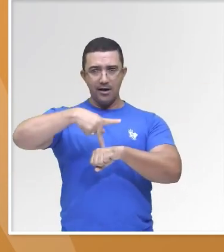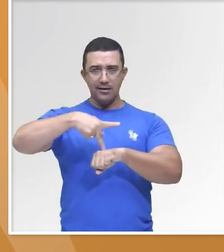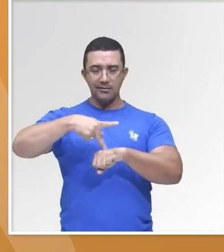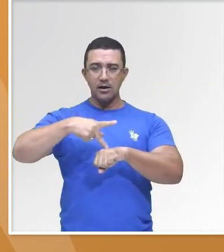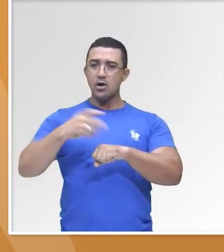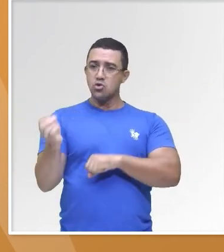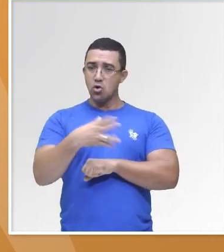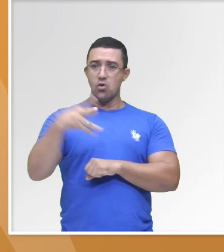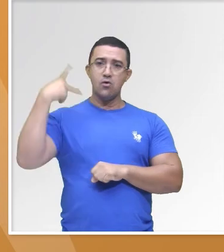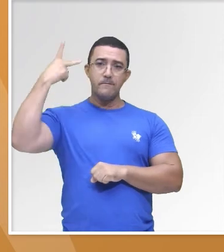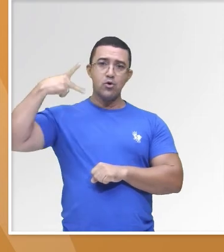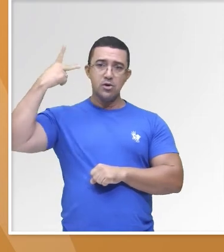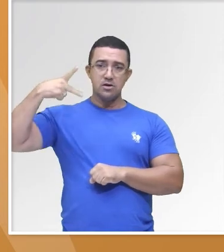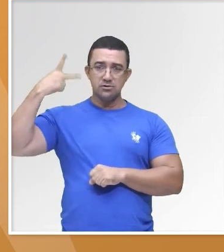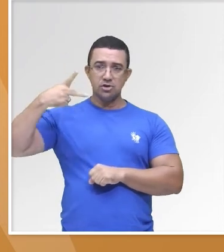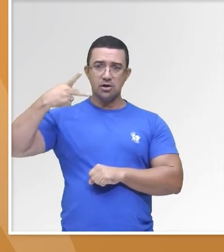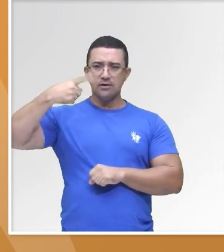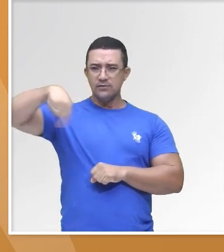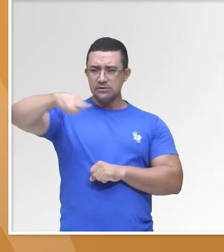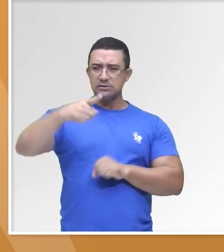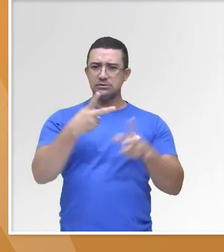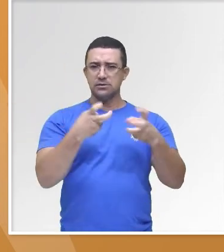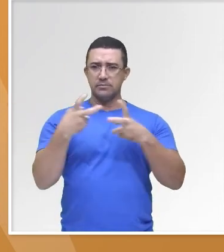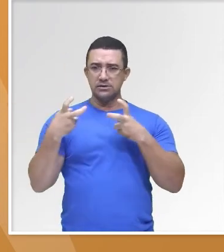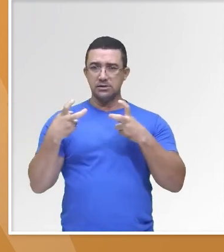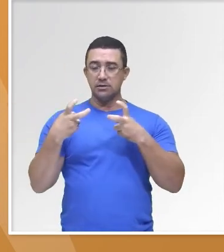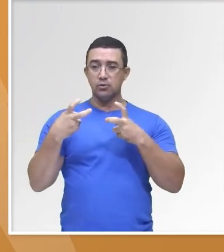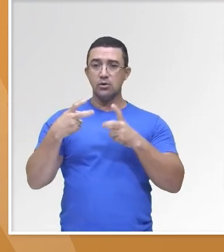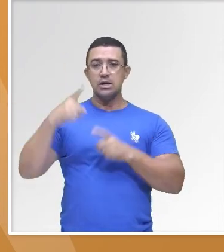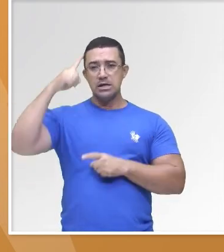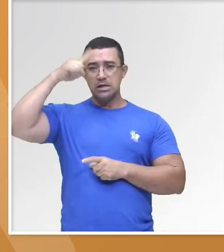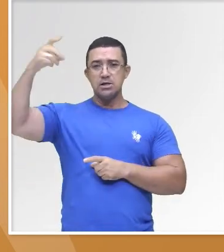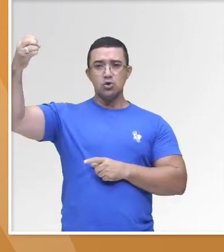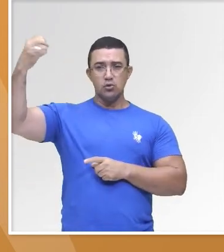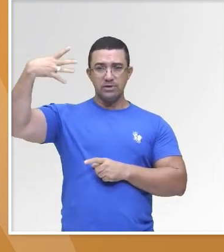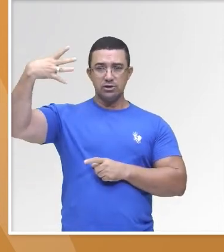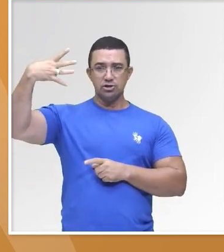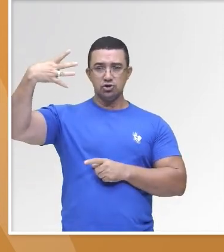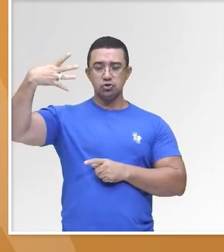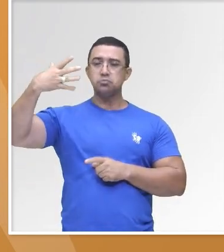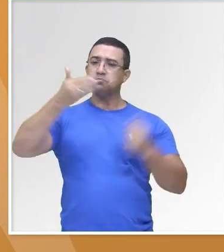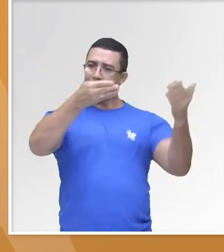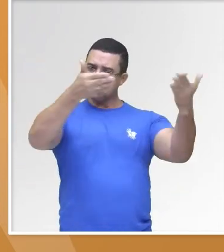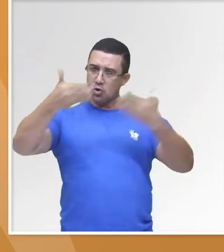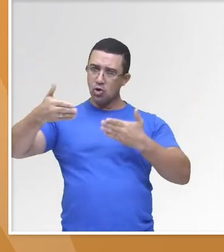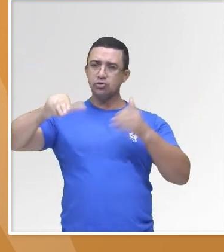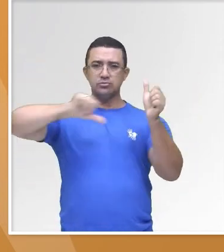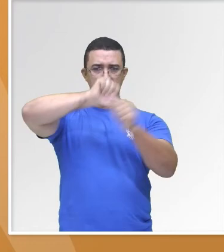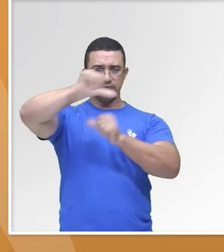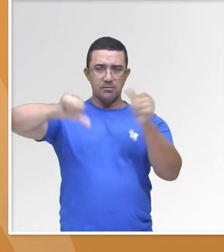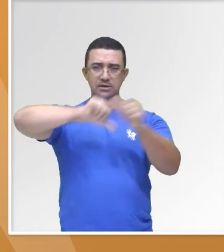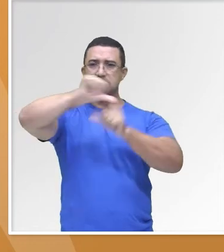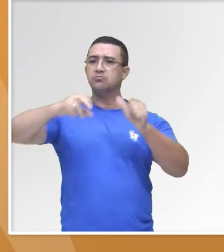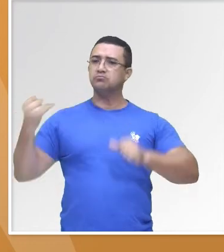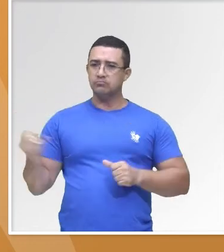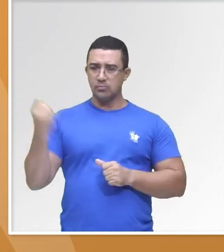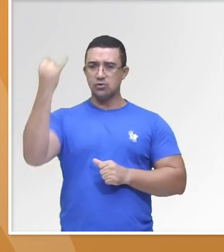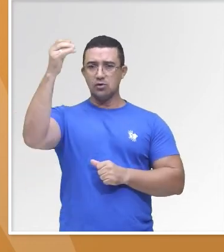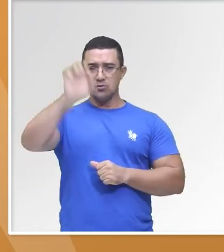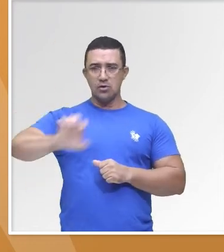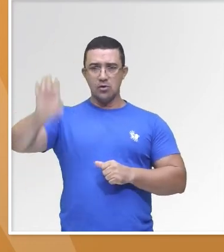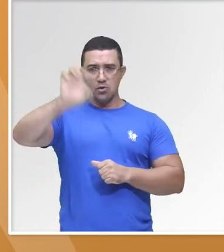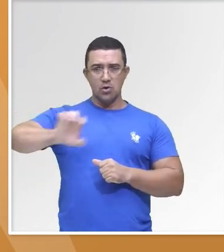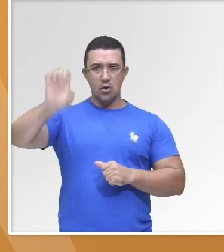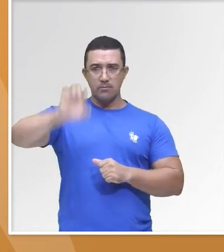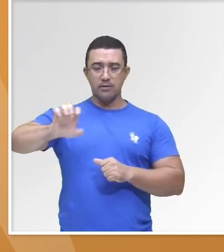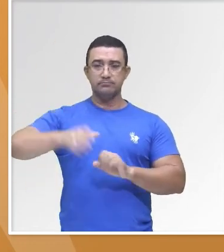política. Então, como vocês podem perceber, o iluminismo ele traz transformações muito importantes para a Europa. E,